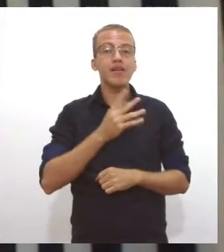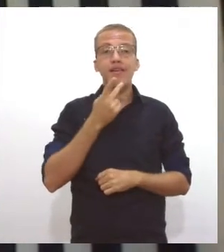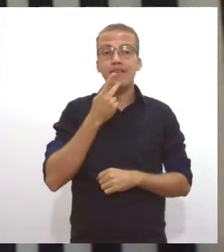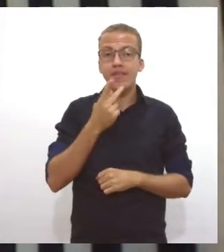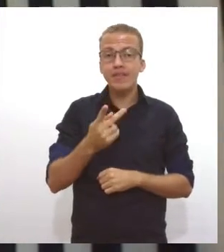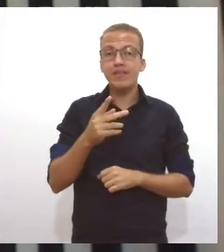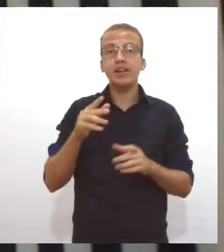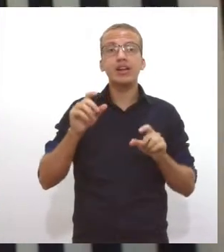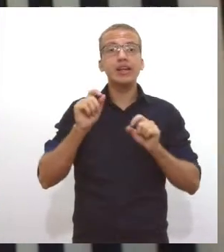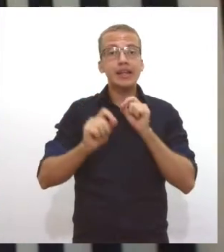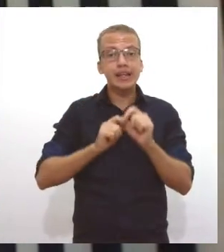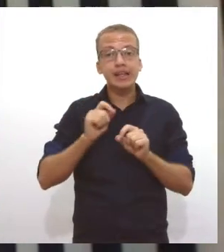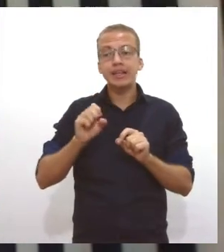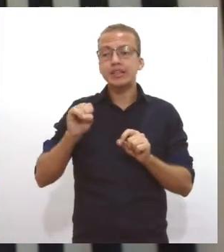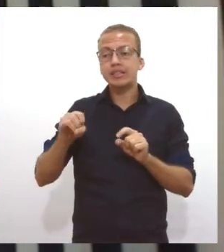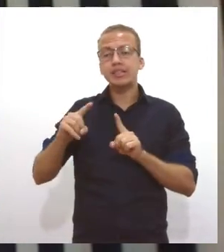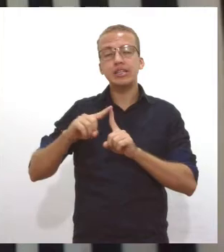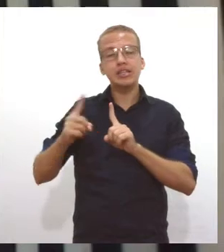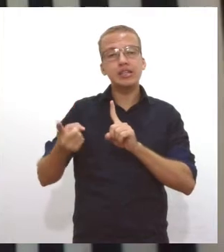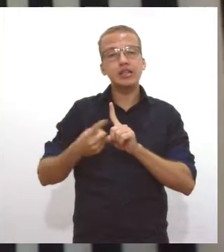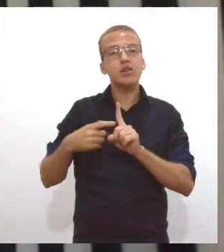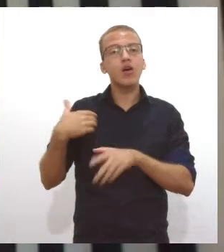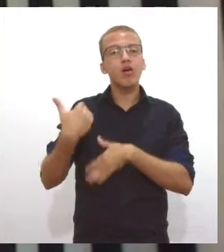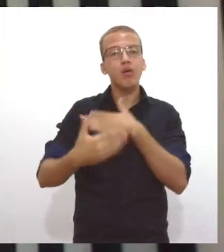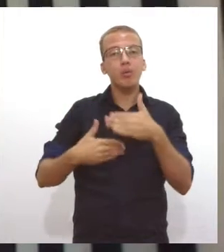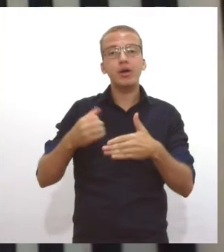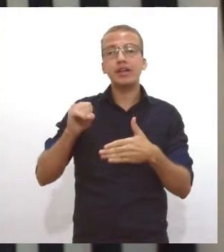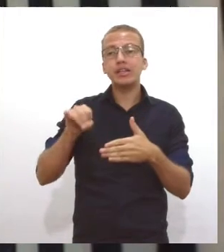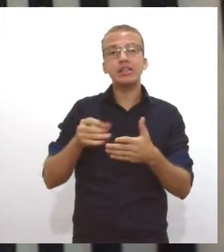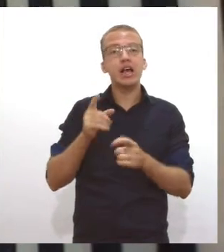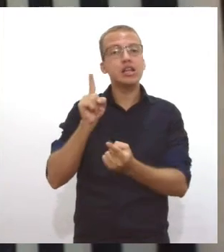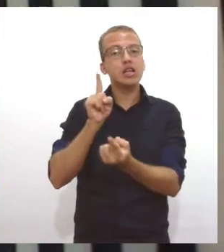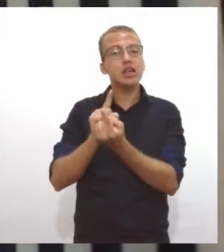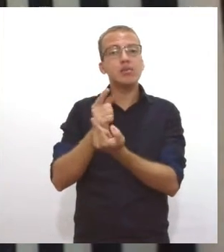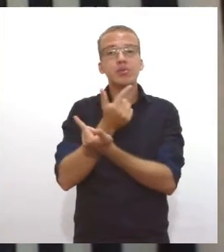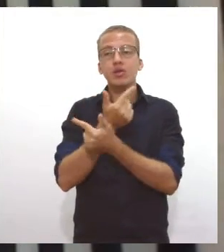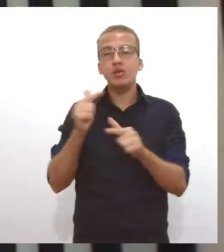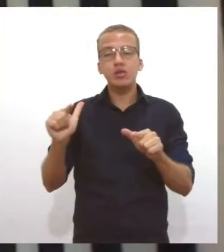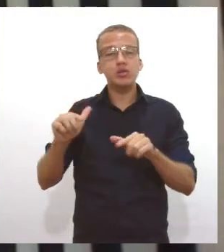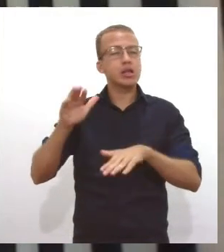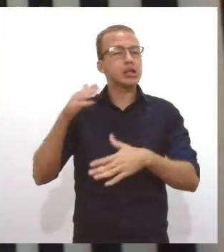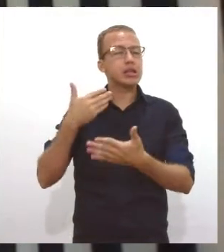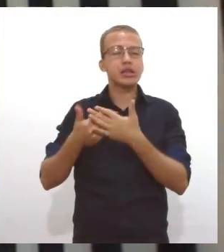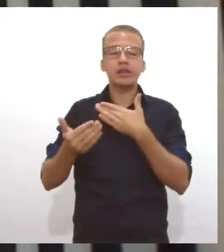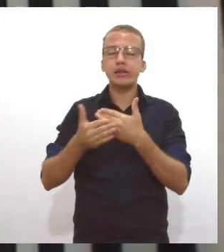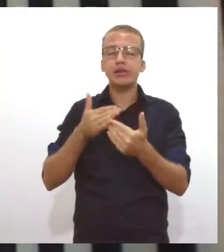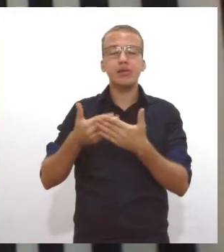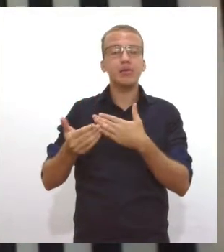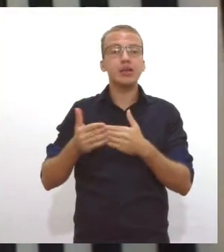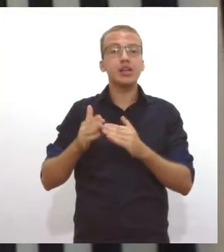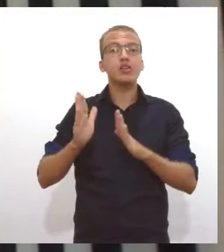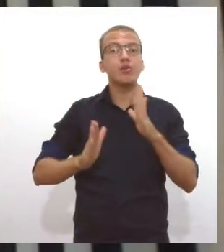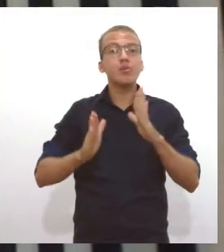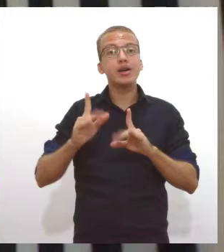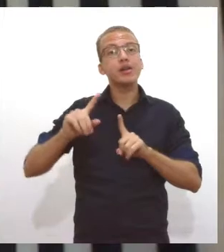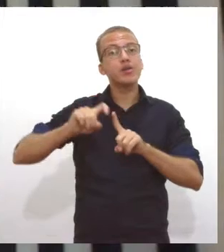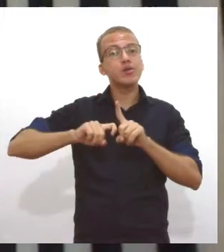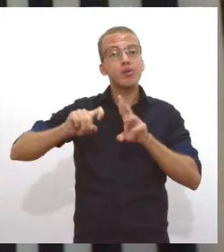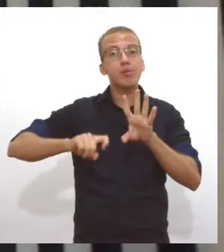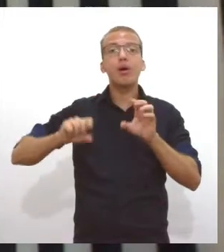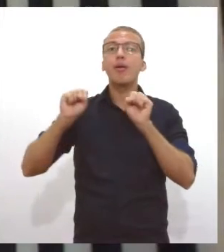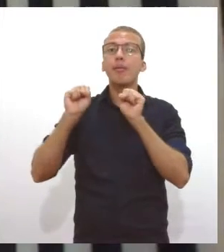gestantes durante o período de epidemia independentemente da idade gestacional pode atrair a responsabilidade